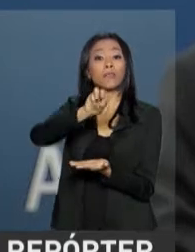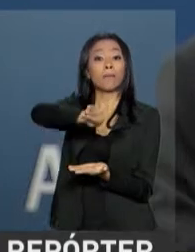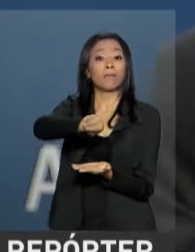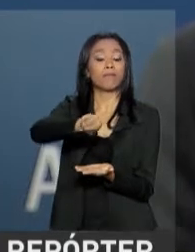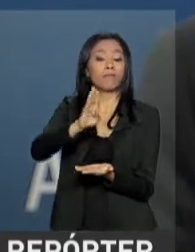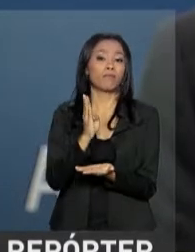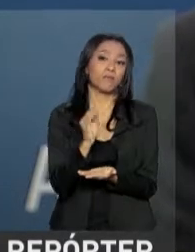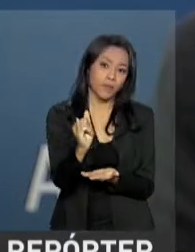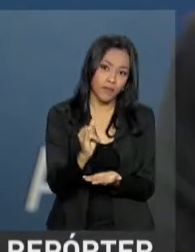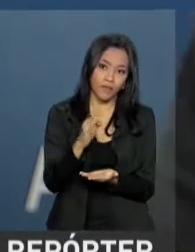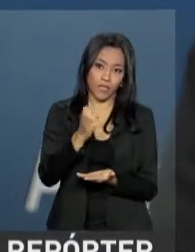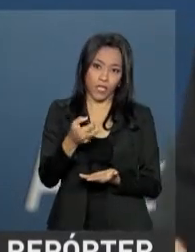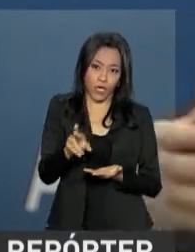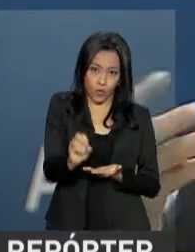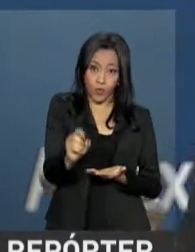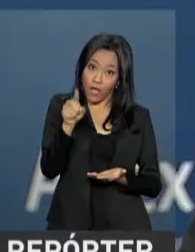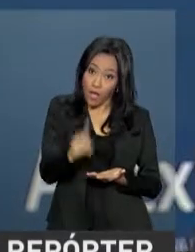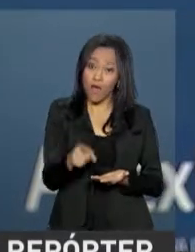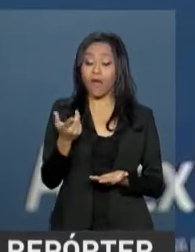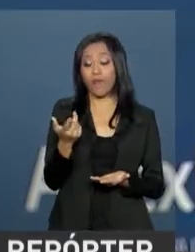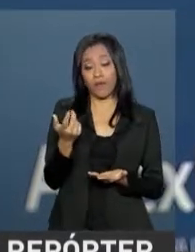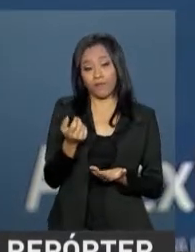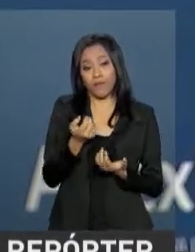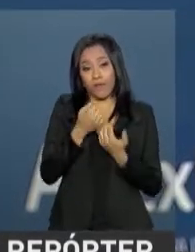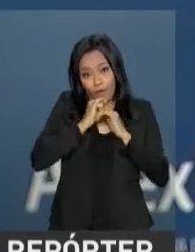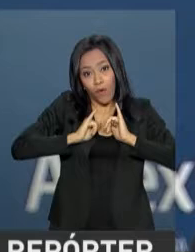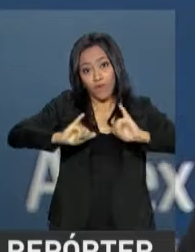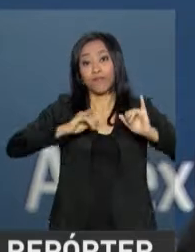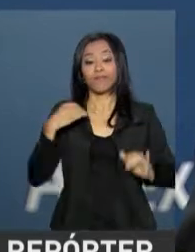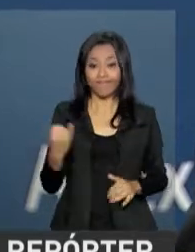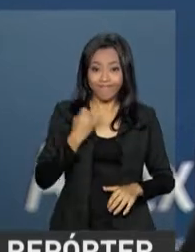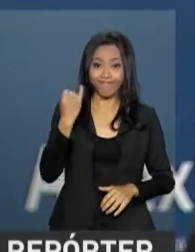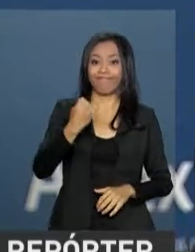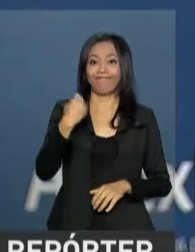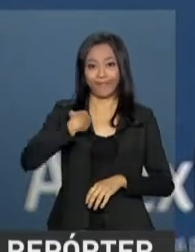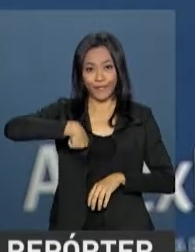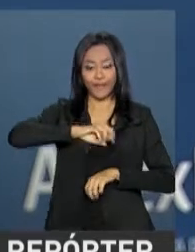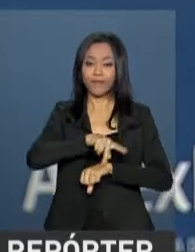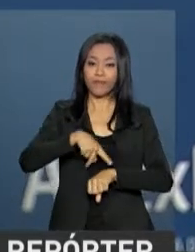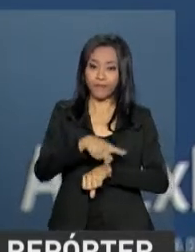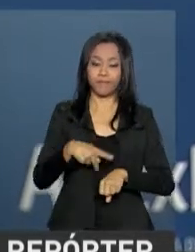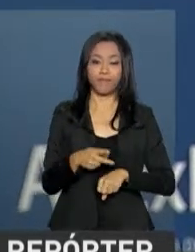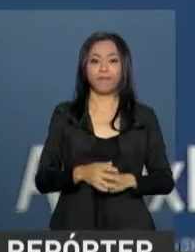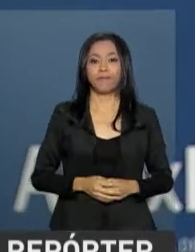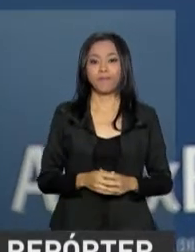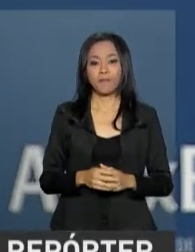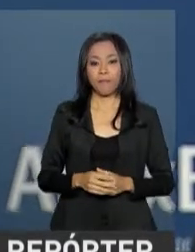né? De modo que esta é uma notícia muito alvissareira para o nosso país, né? E